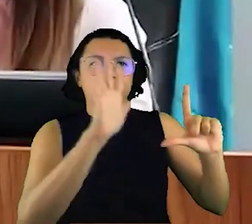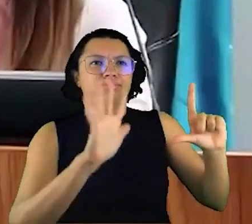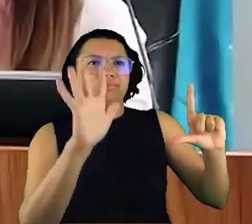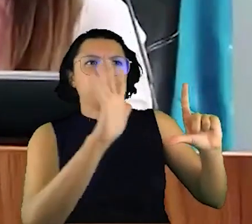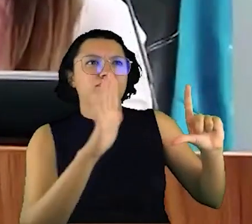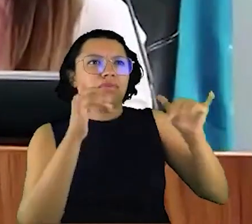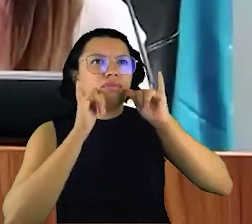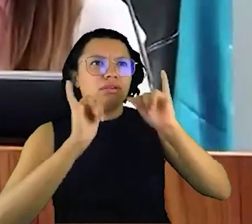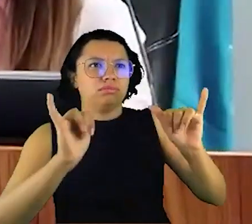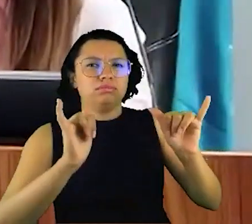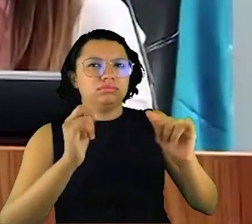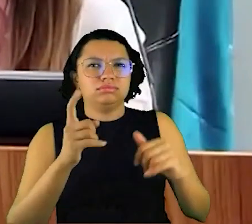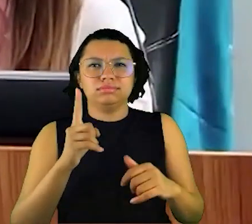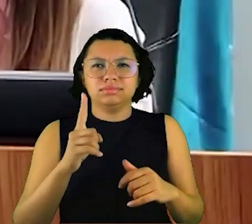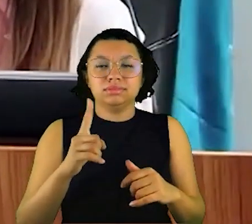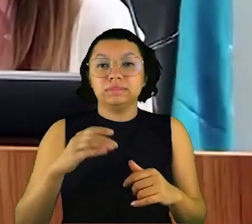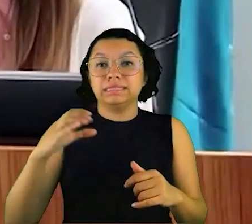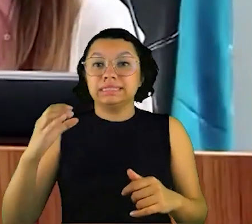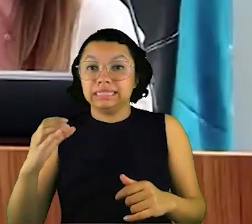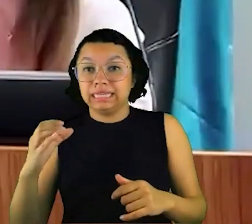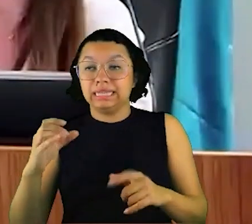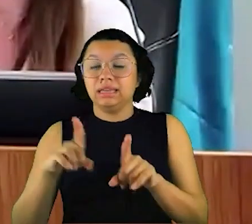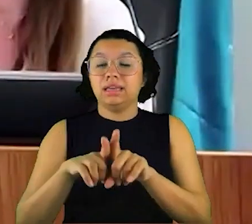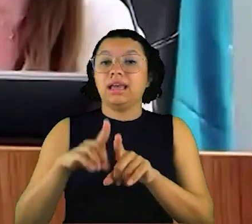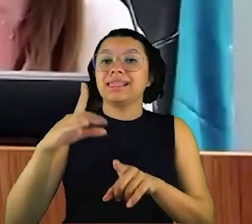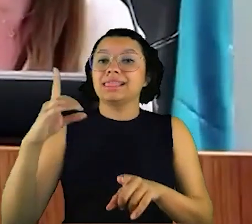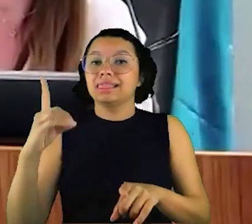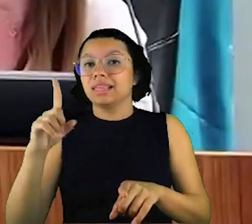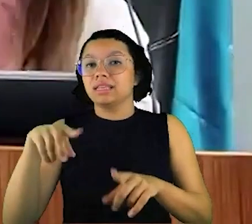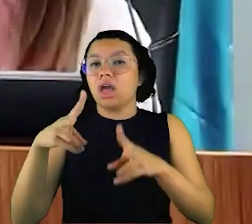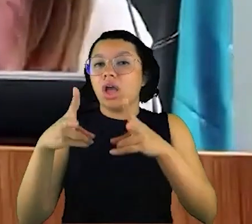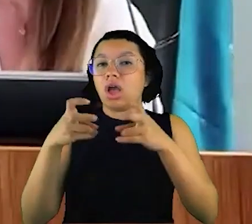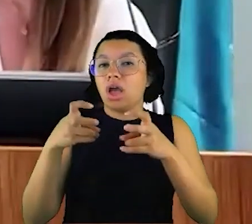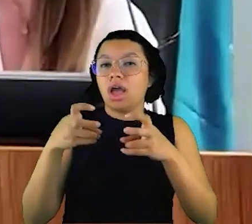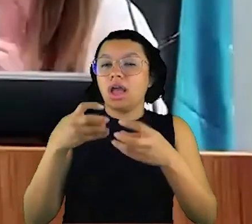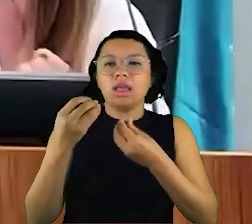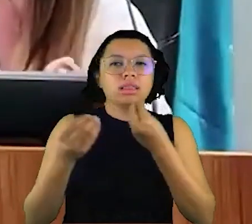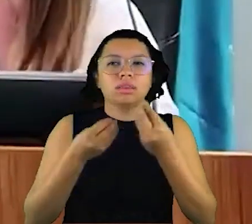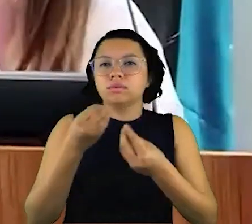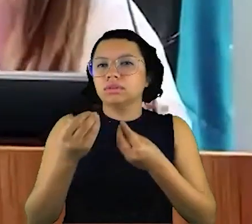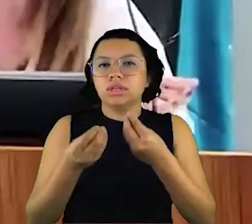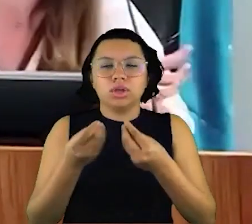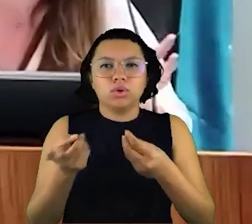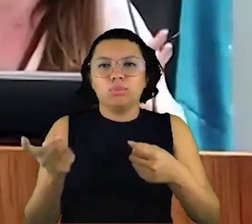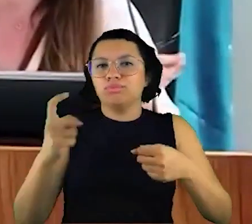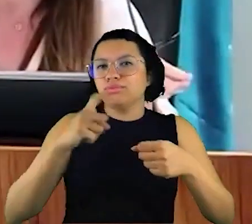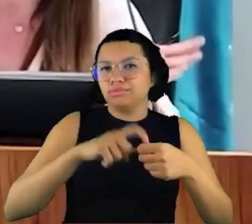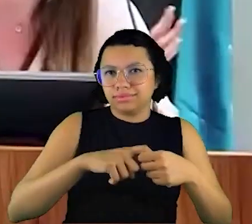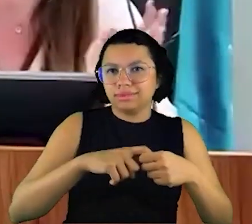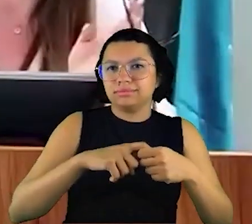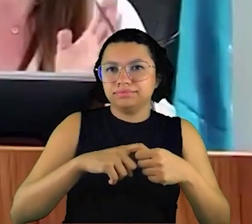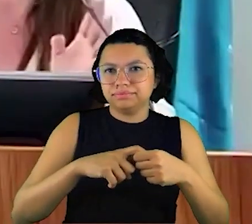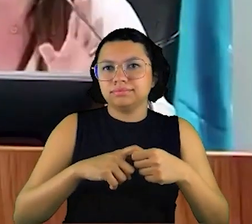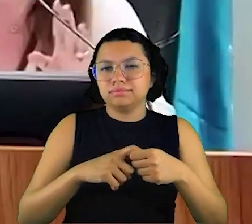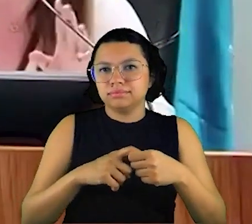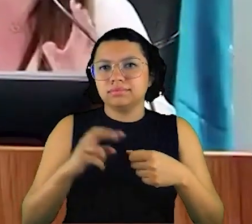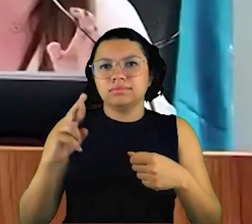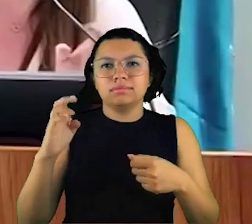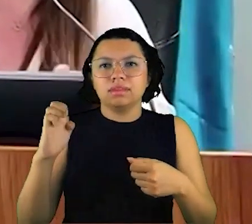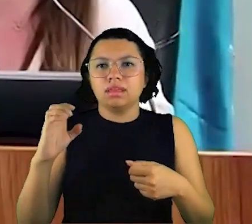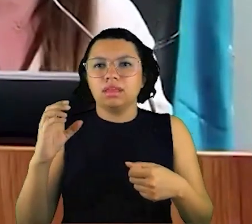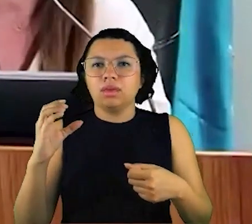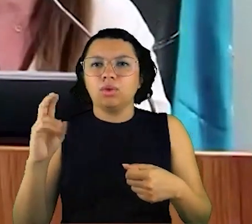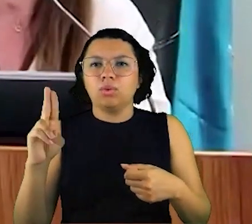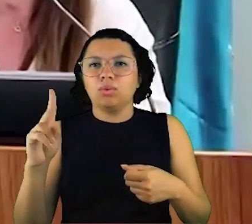D, então seriam os mais pobres. C e D são aqueles considerados irrecuperáveis ou de baixa recuperação. Então, vejam, quando